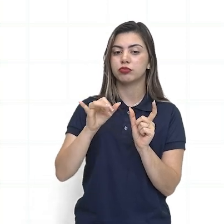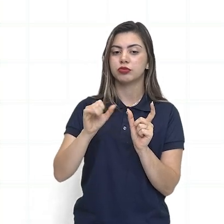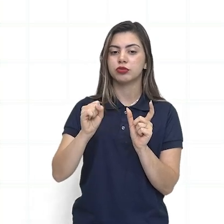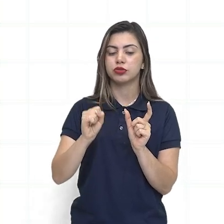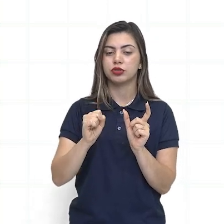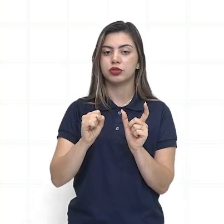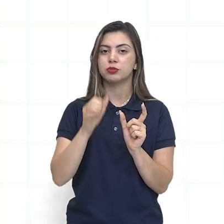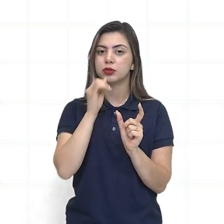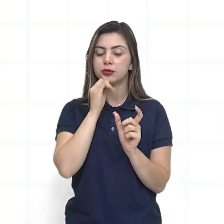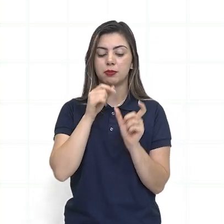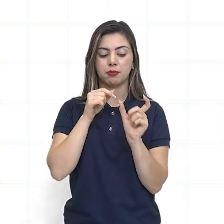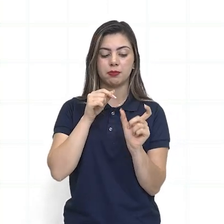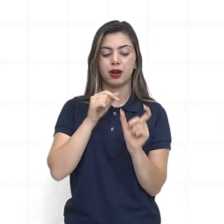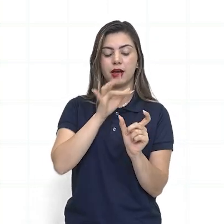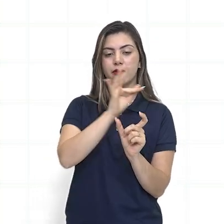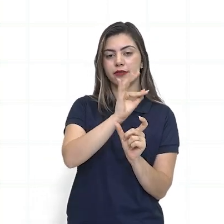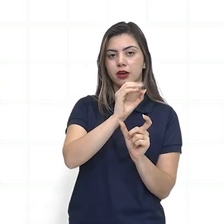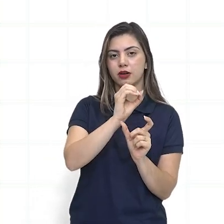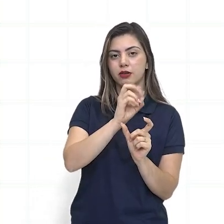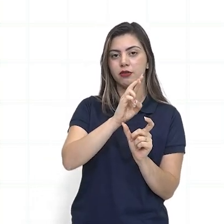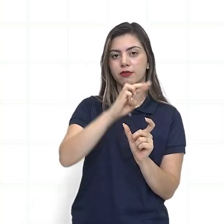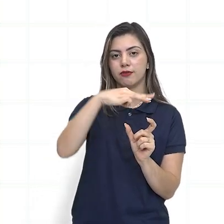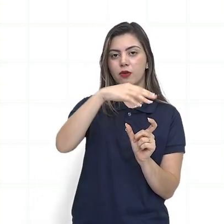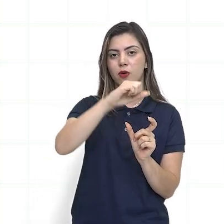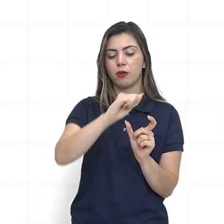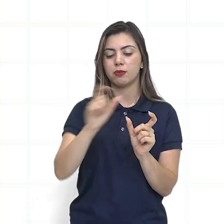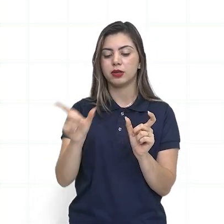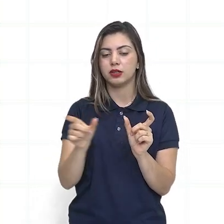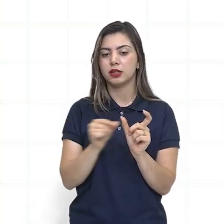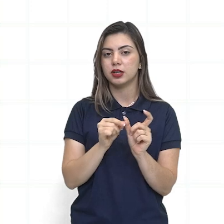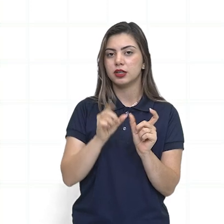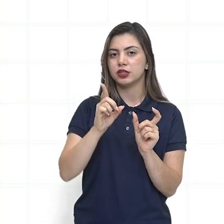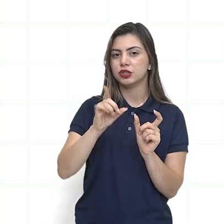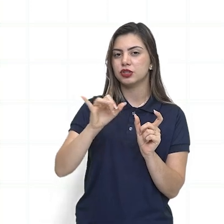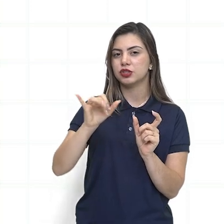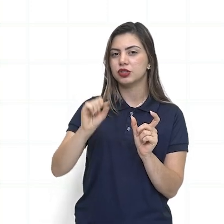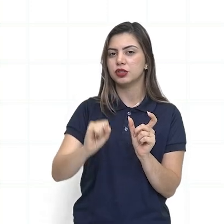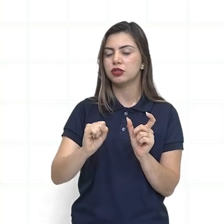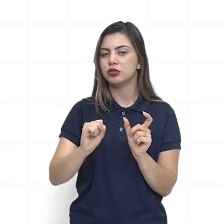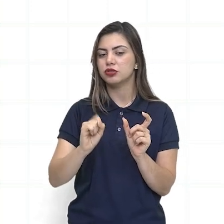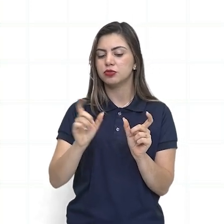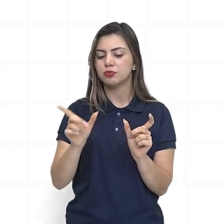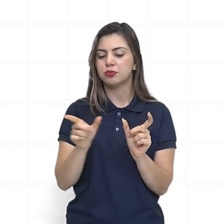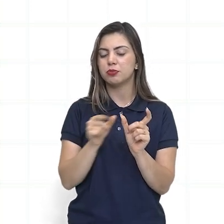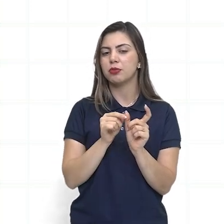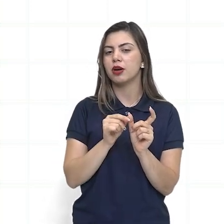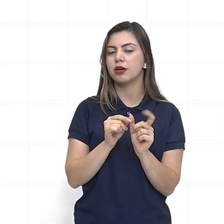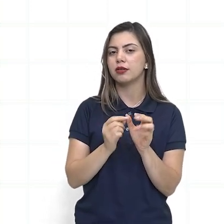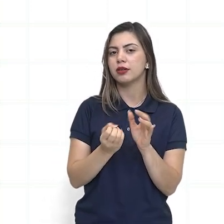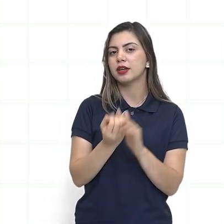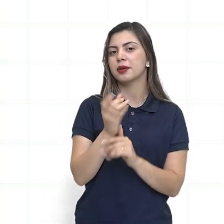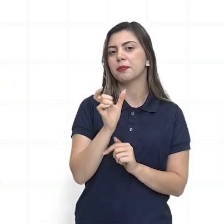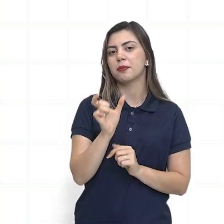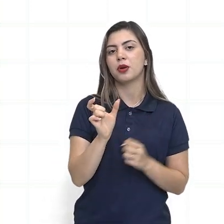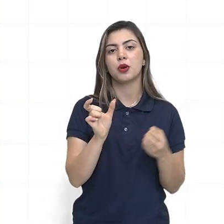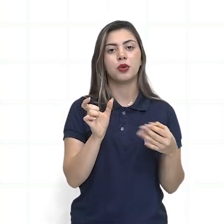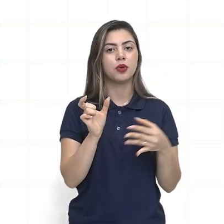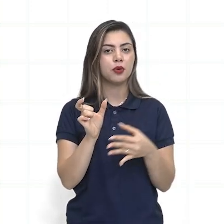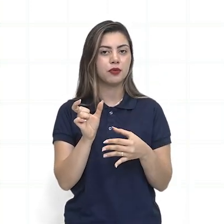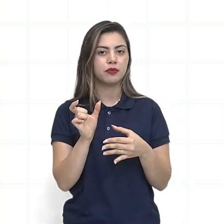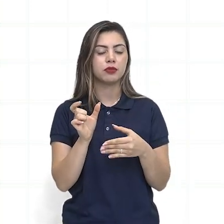palavra forma, acrescento o prefixo diz, o que acontece? Eu formei uma nova